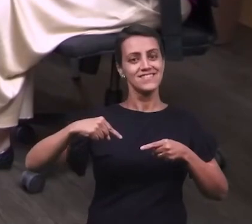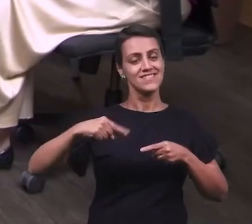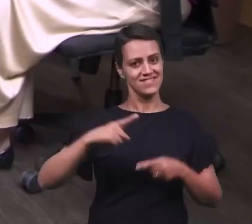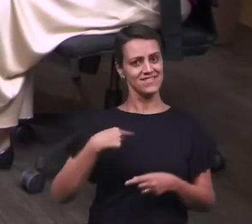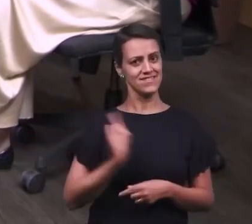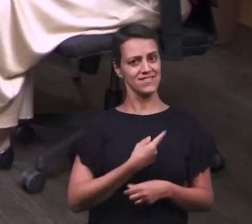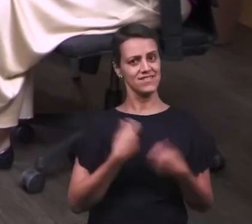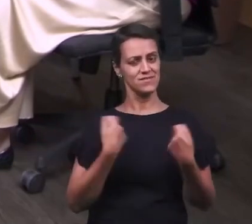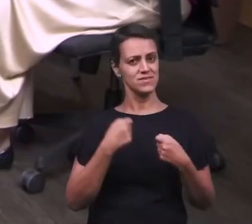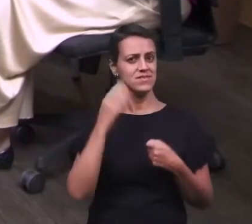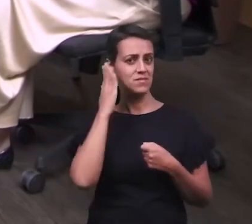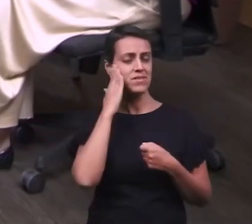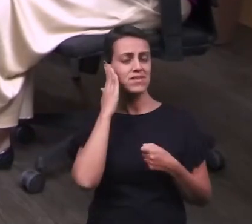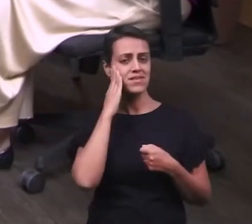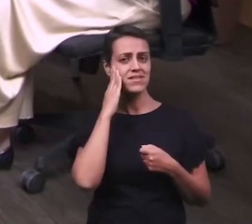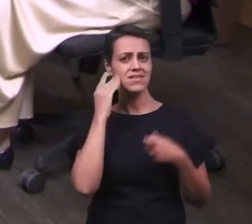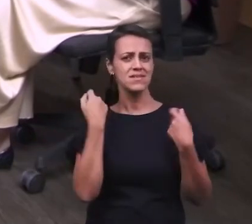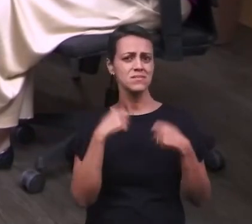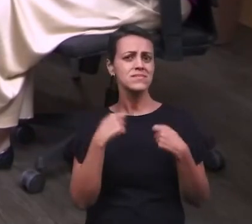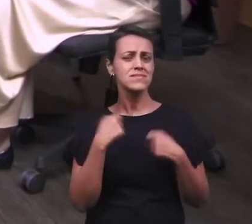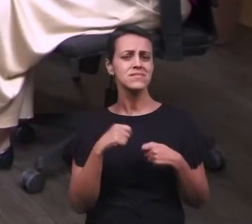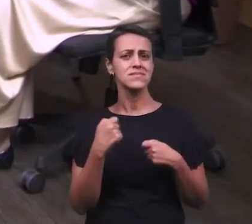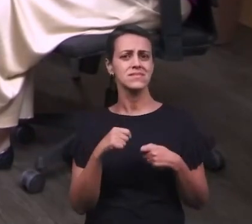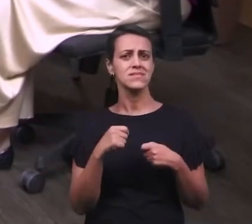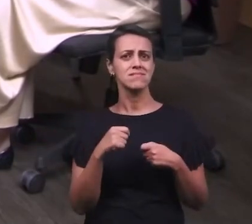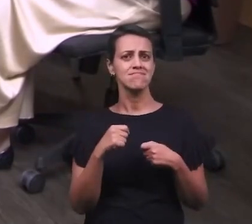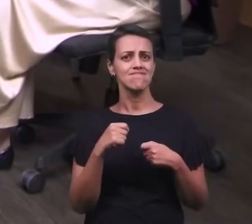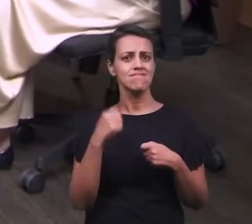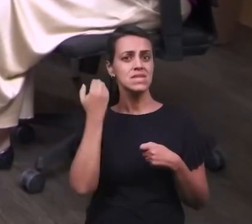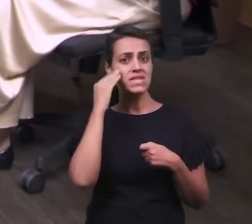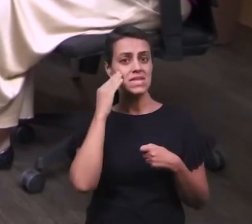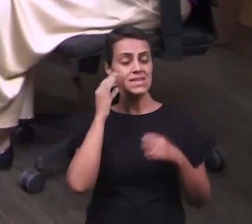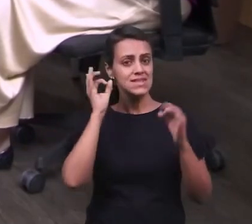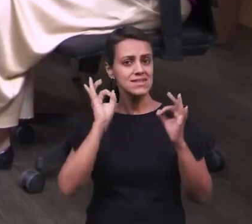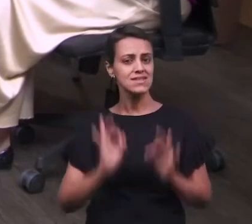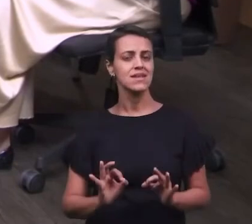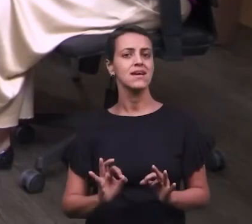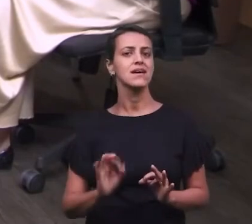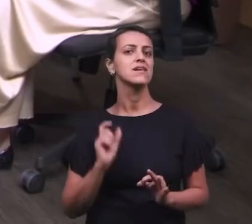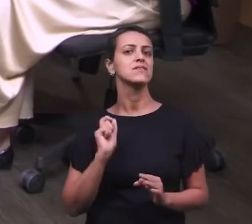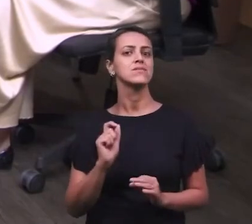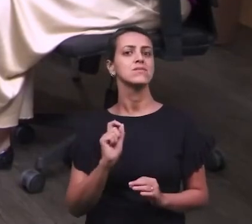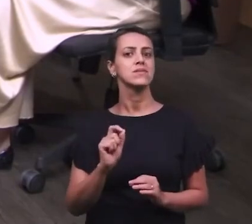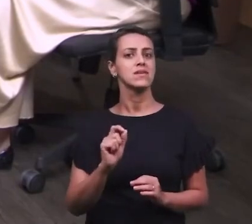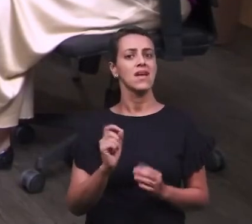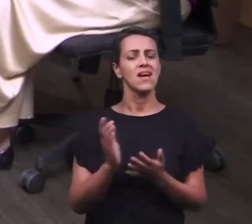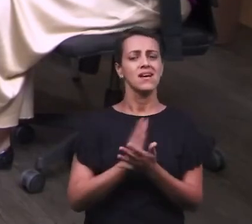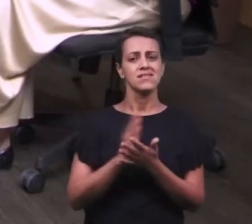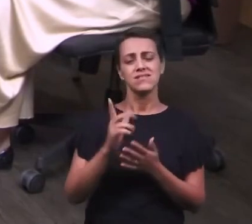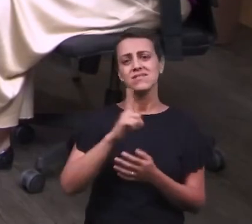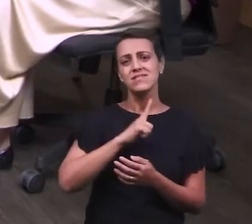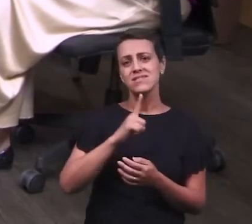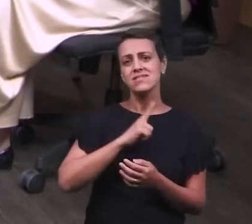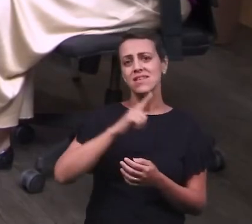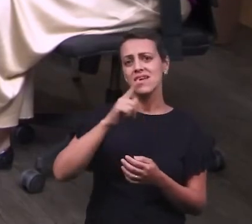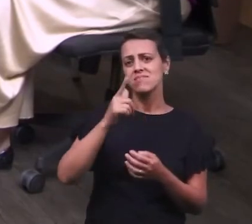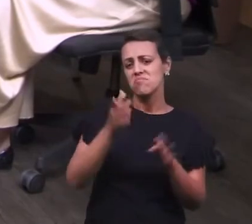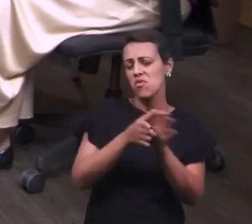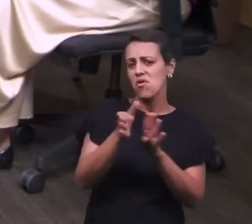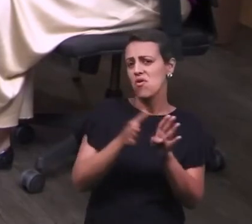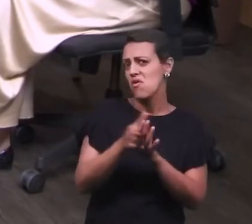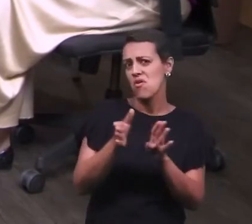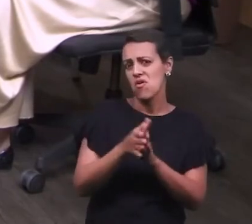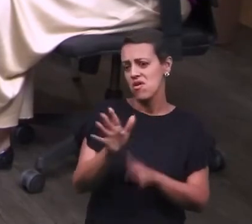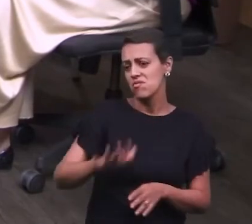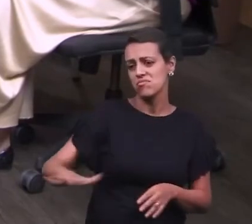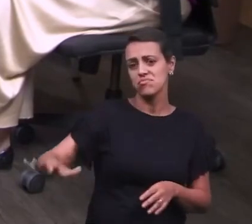temos que ser muito cientes disso, porque às vezes nós temos orientações que são gerais para toda a obra e temos orientações que